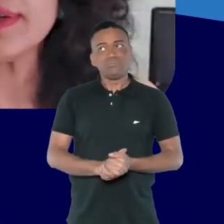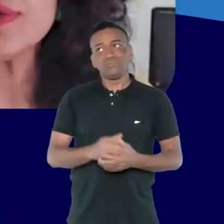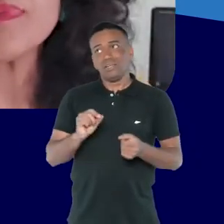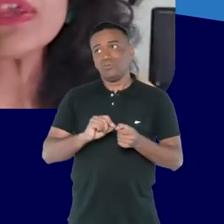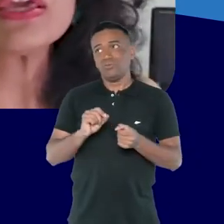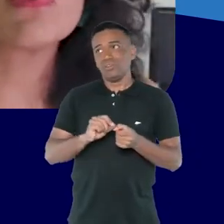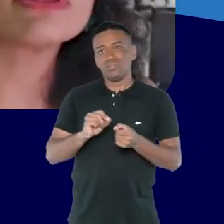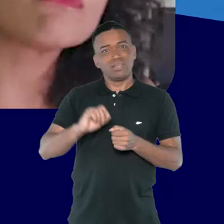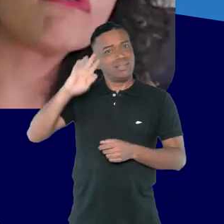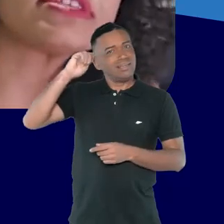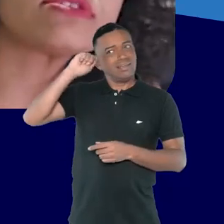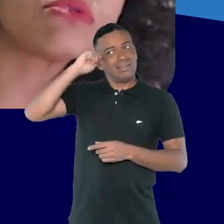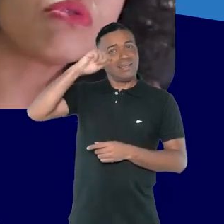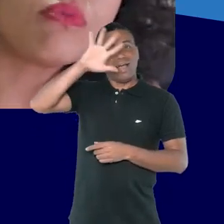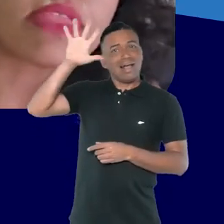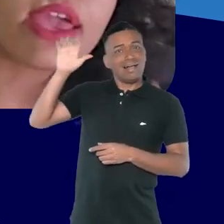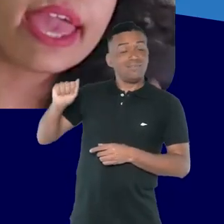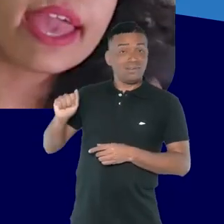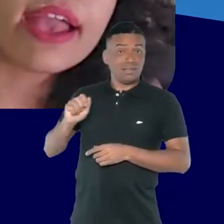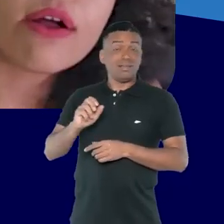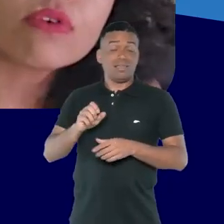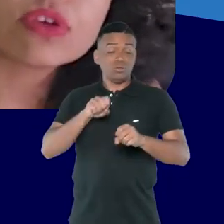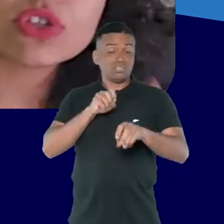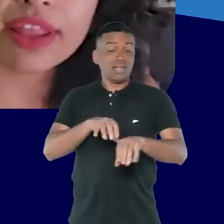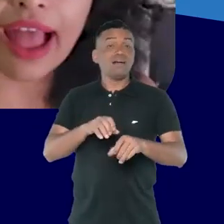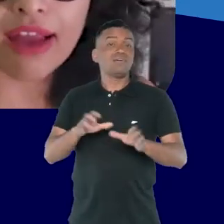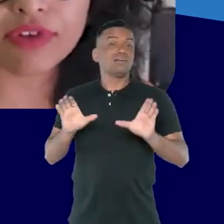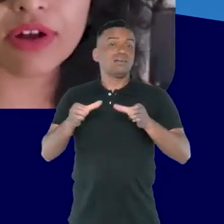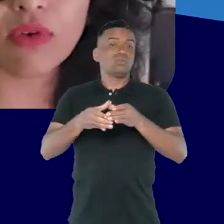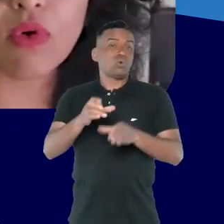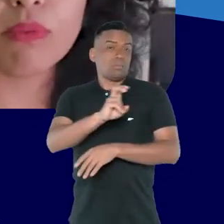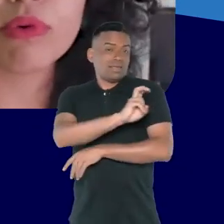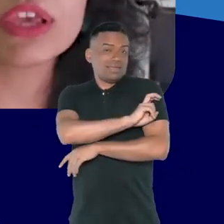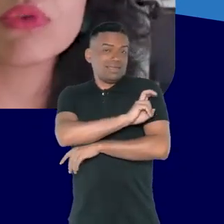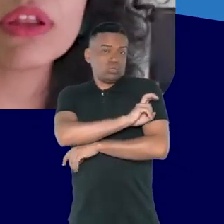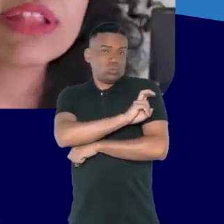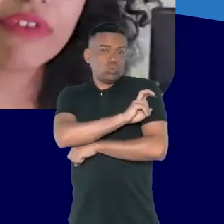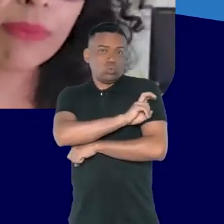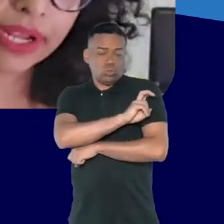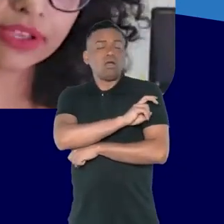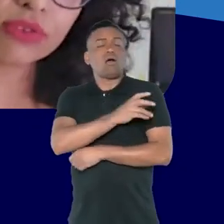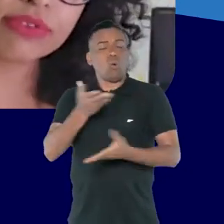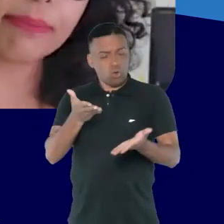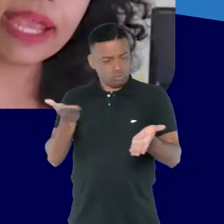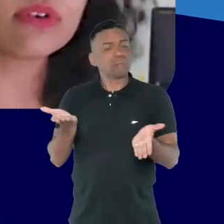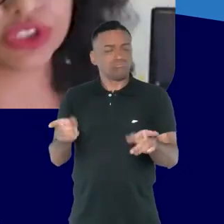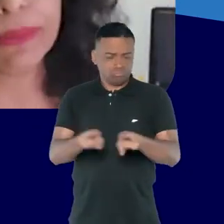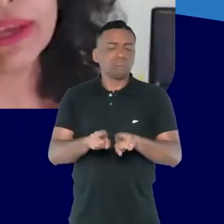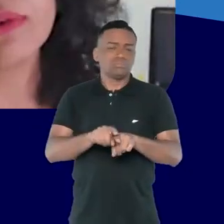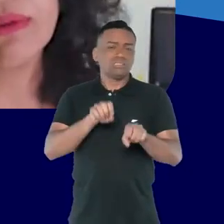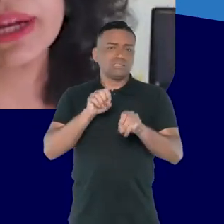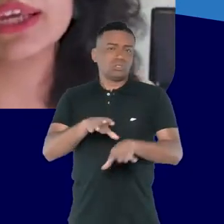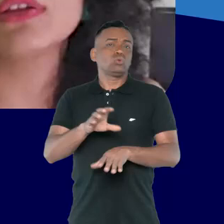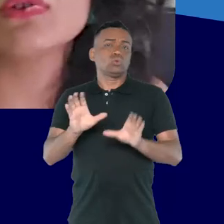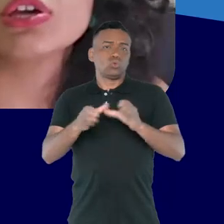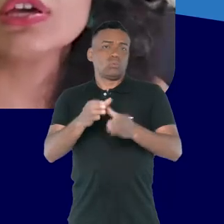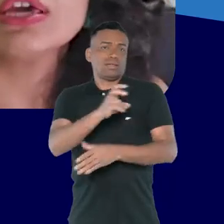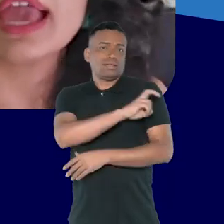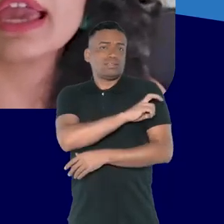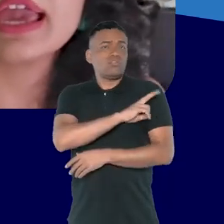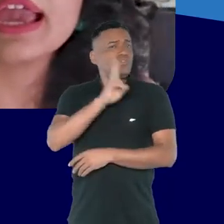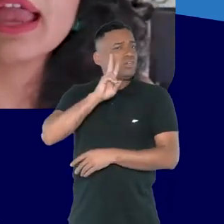fui fazendo isso. E quando eu fiz sobre a história da África com o meu 5º ano, eu dava aula para 5º também, hoje também dou aula para